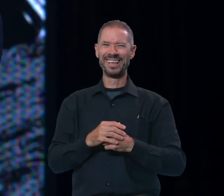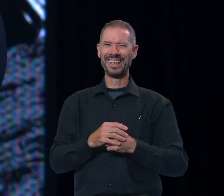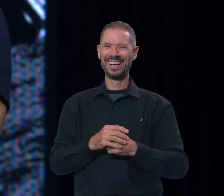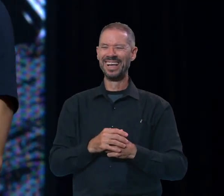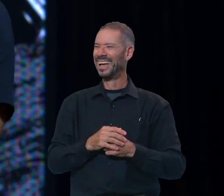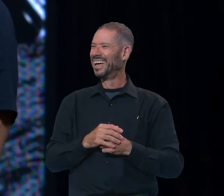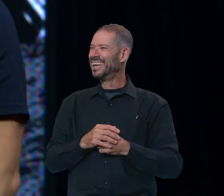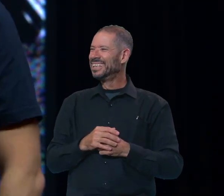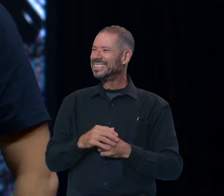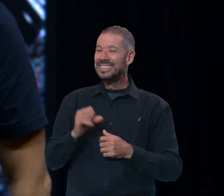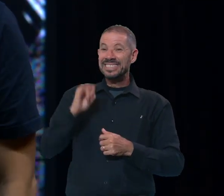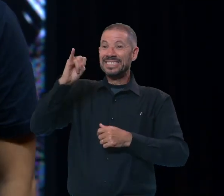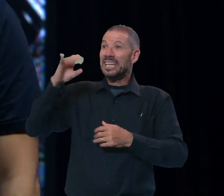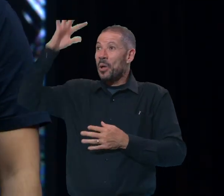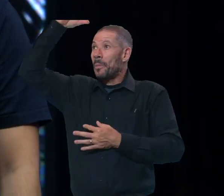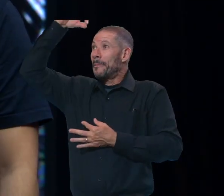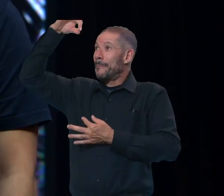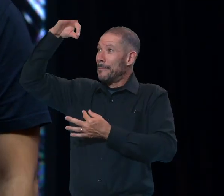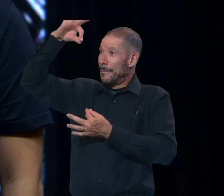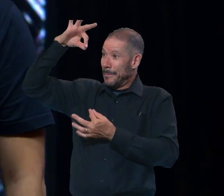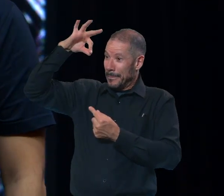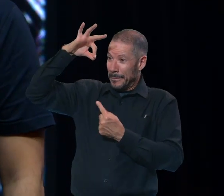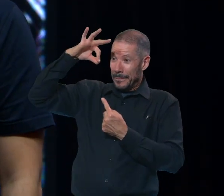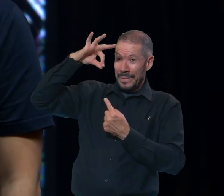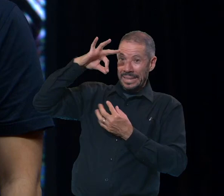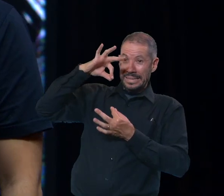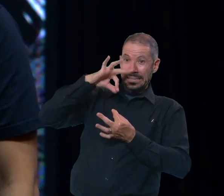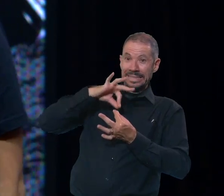Aquele dia, se não fosse o Espírito Santo de Deus.